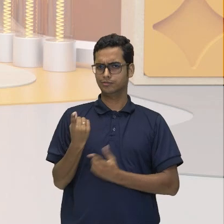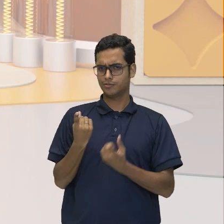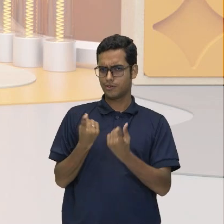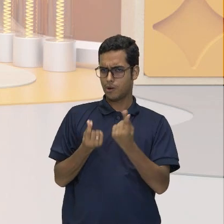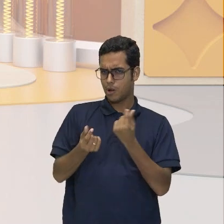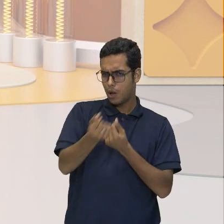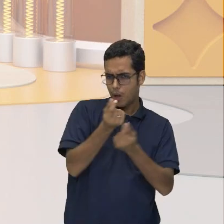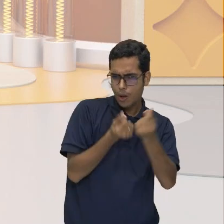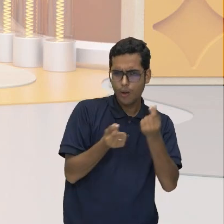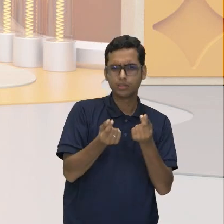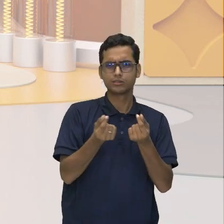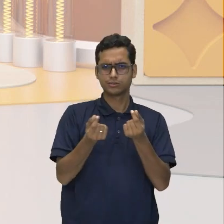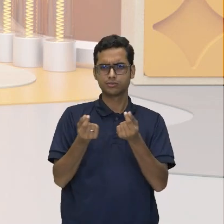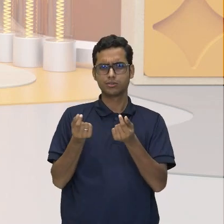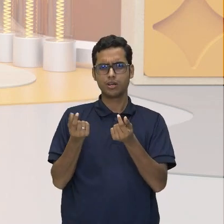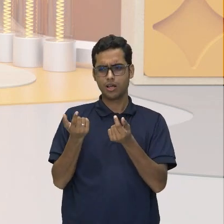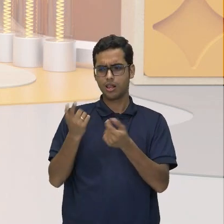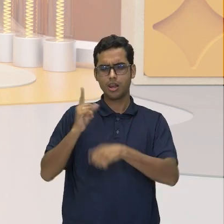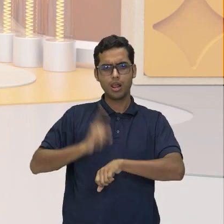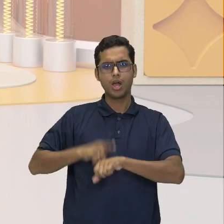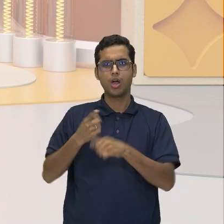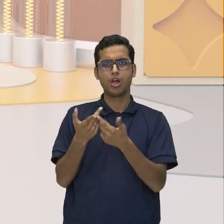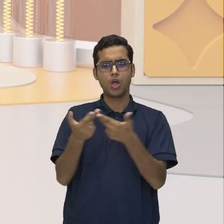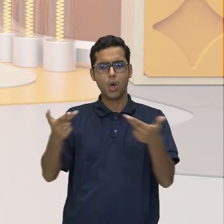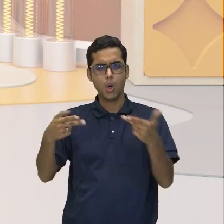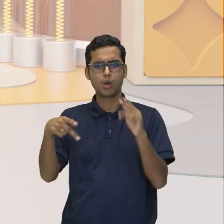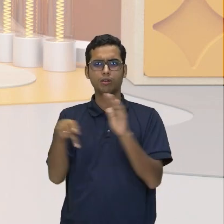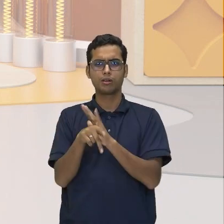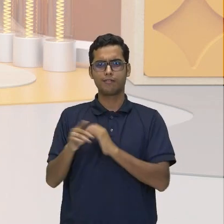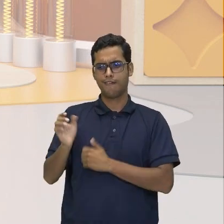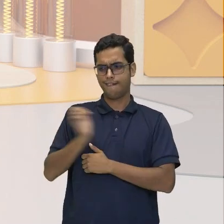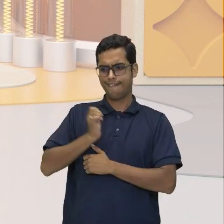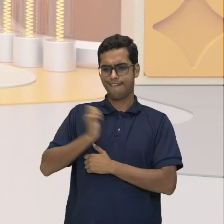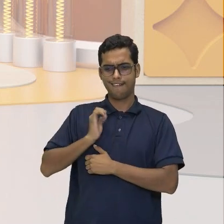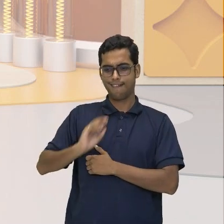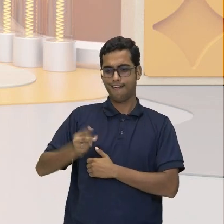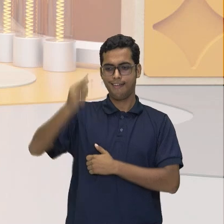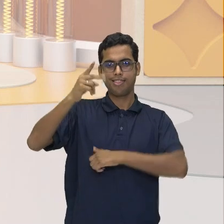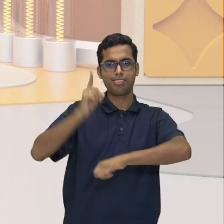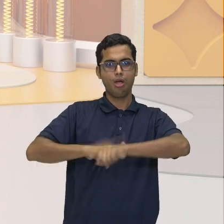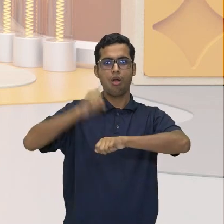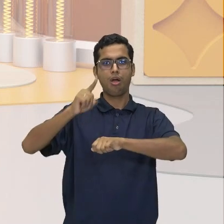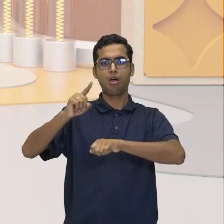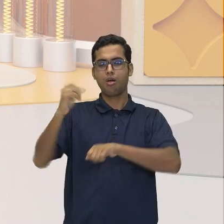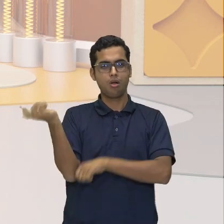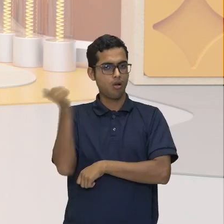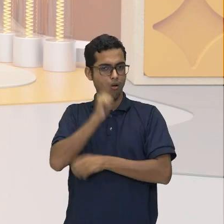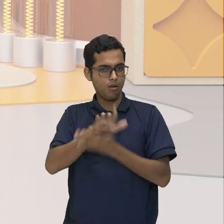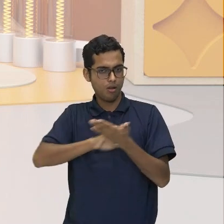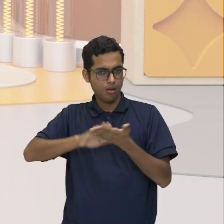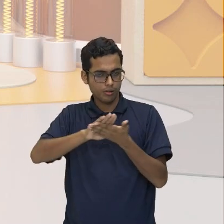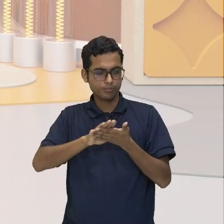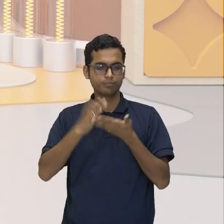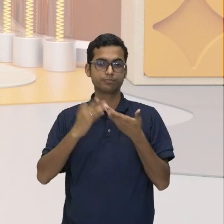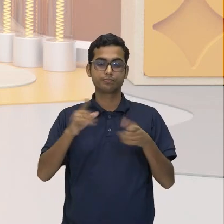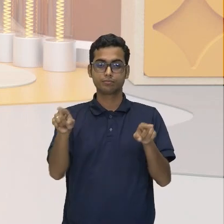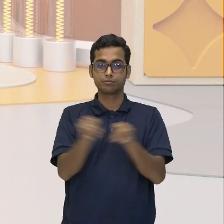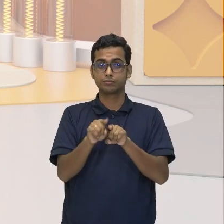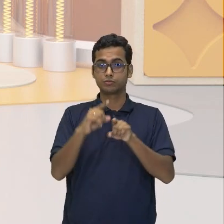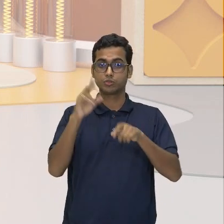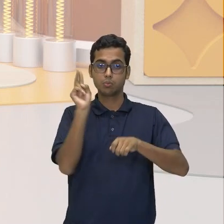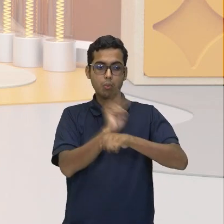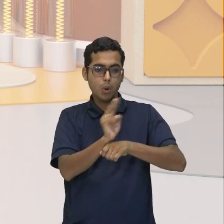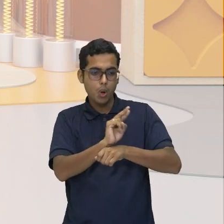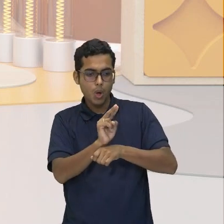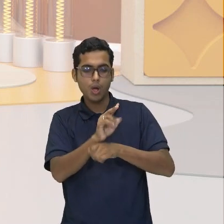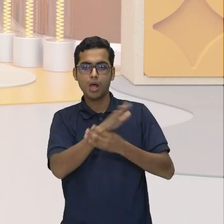rentabilidade imediata, logo, ela não ocupou essa região. Ela não se preocupou em guardar a região, o